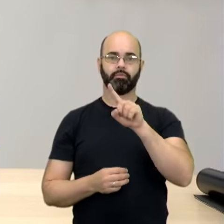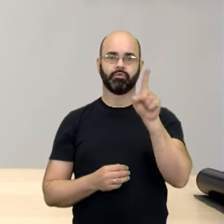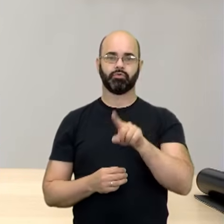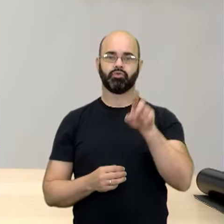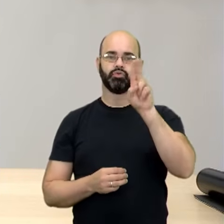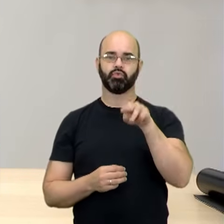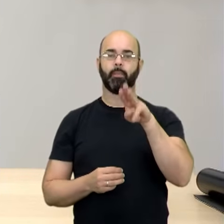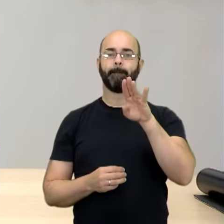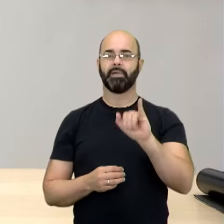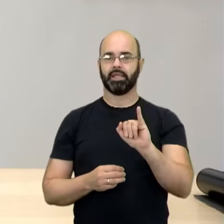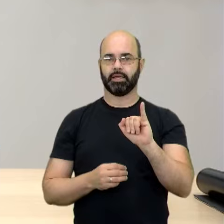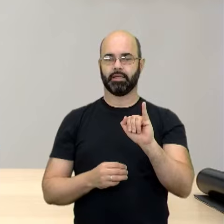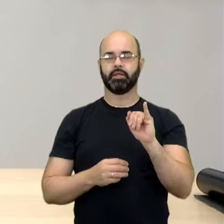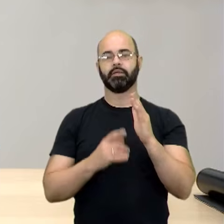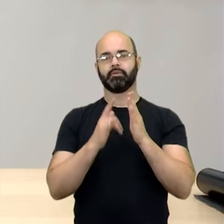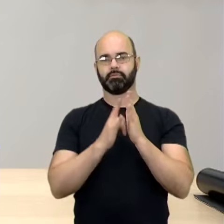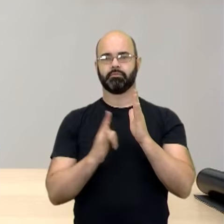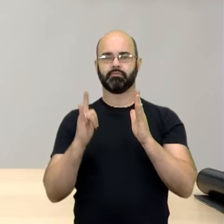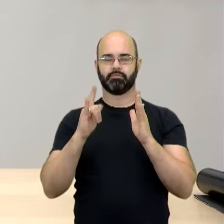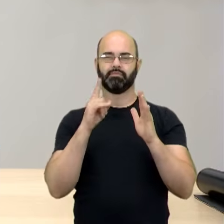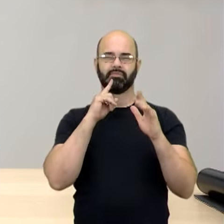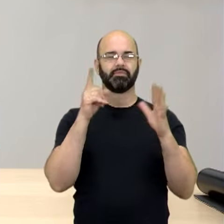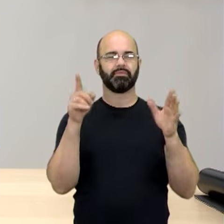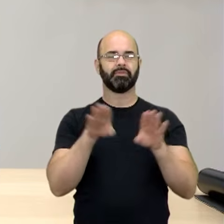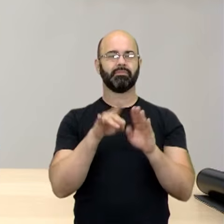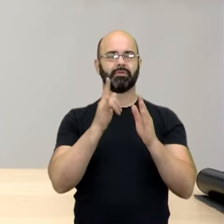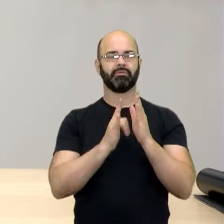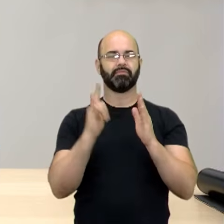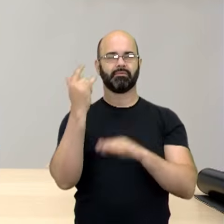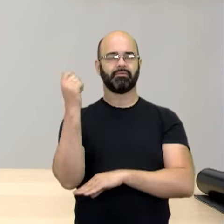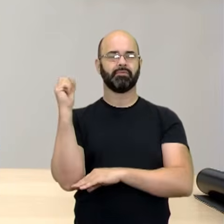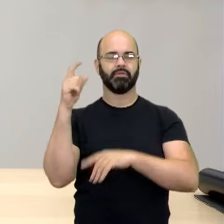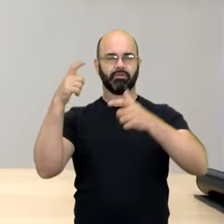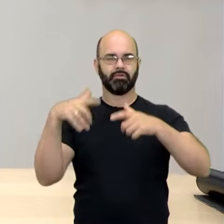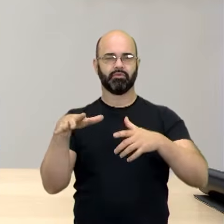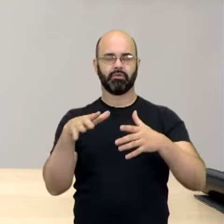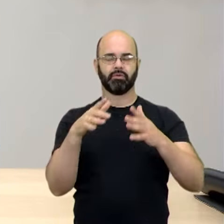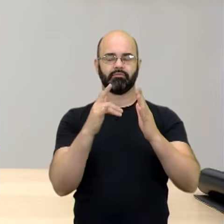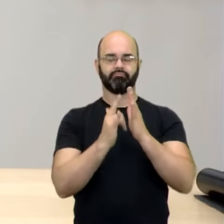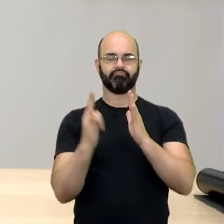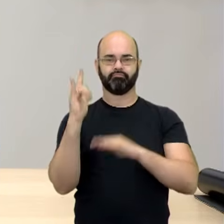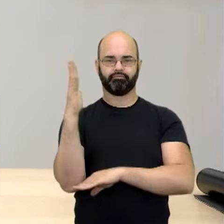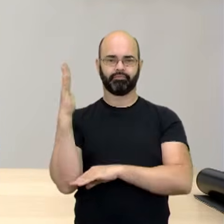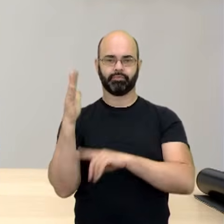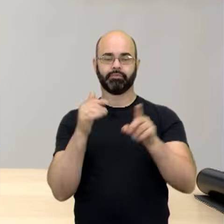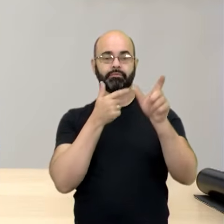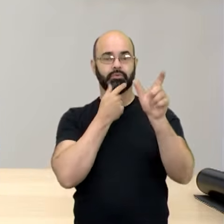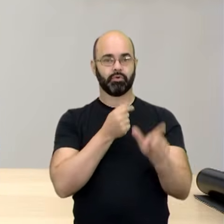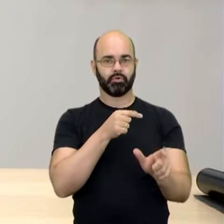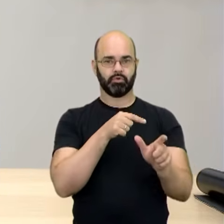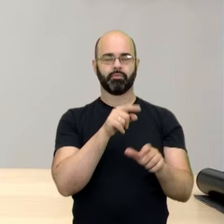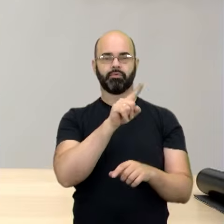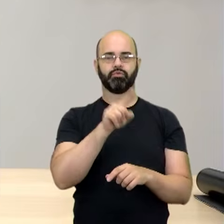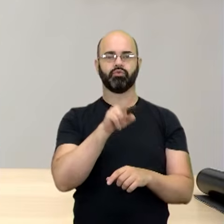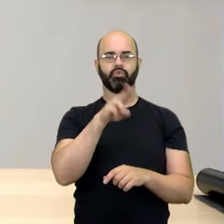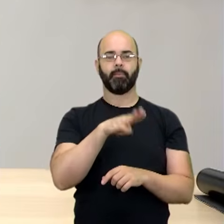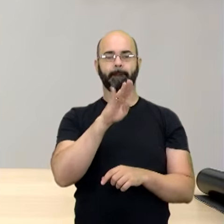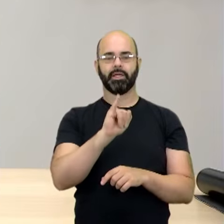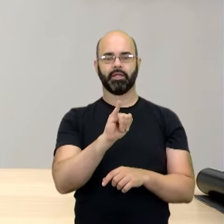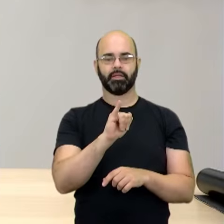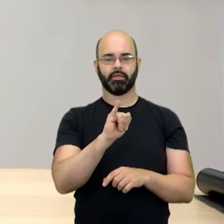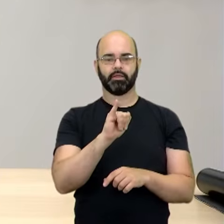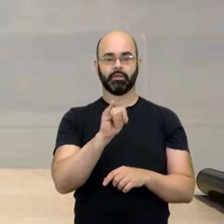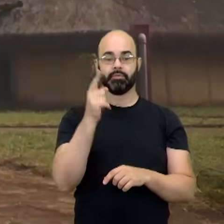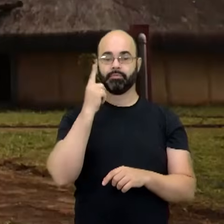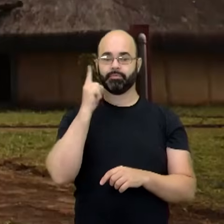nós temos aulas falando, né, sobre Palmares, né, sobre a história de Zumbi. Porque, assim, o Zumbi, eu até vou colocar aqui